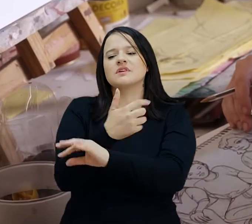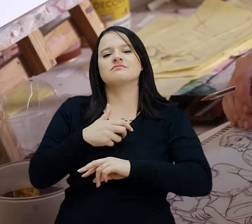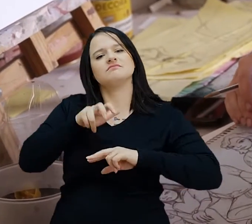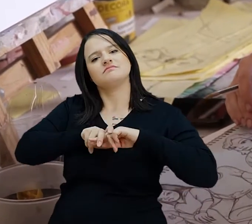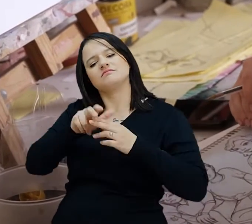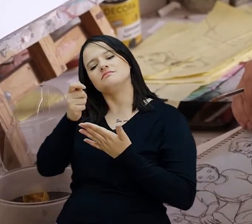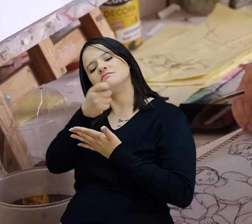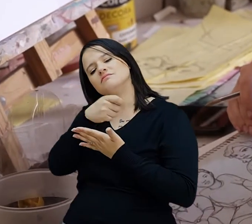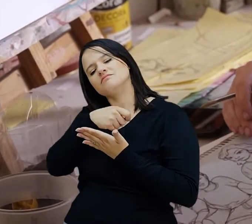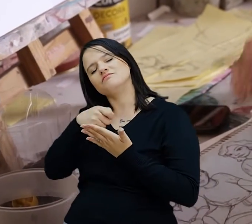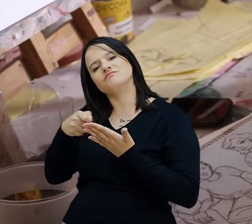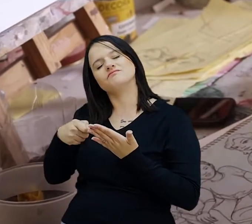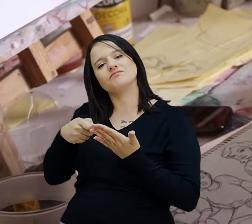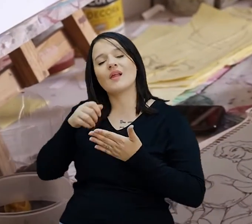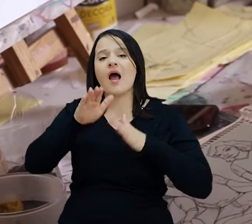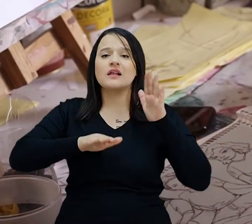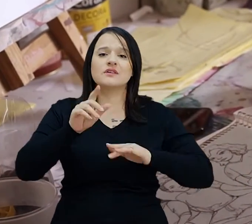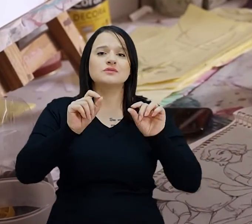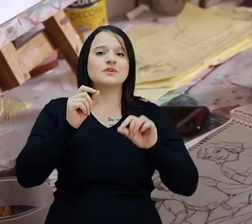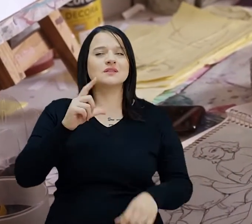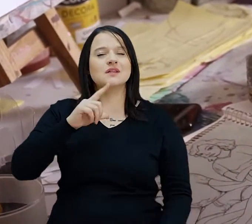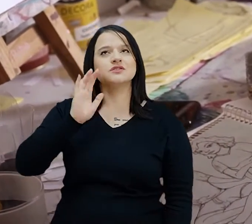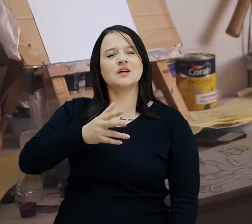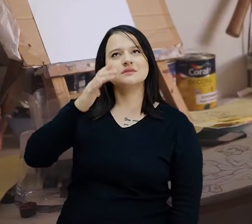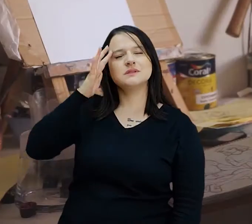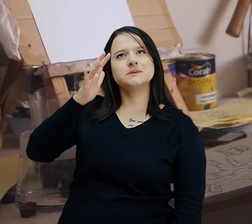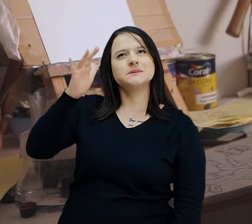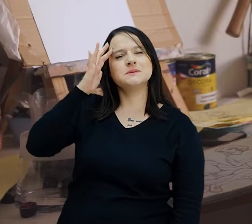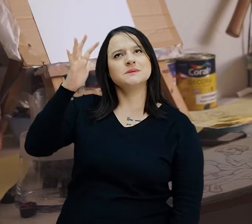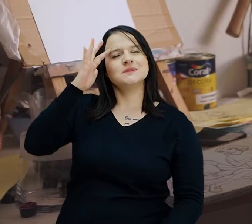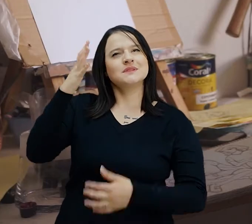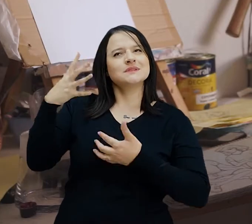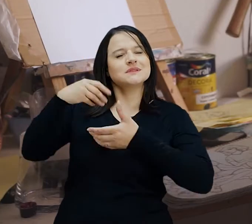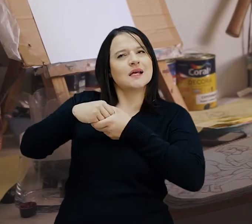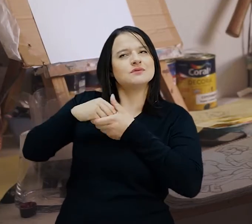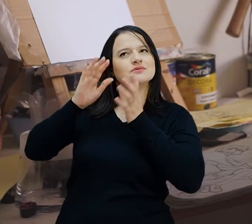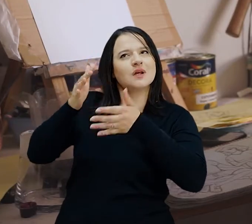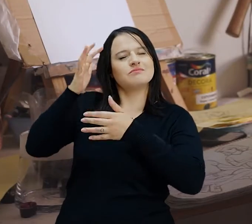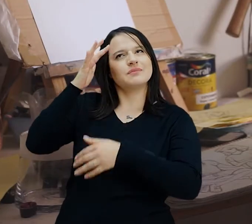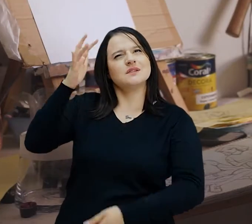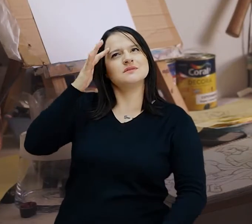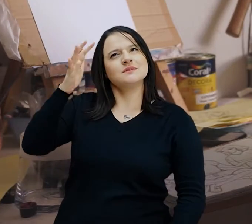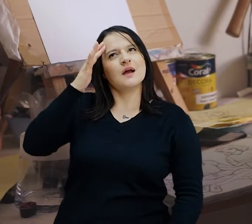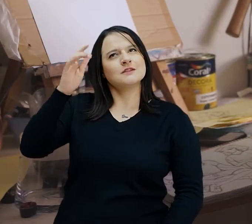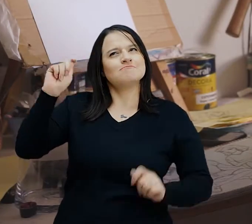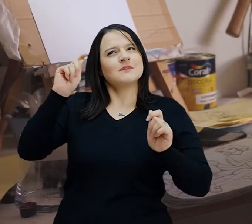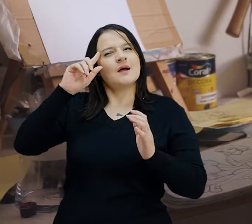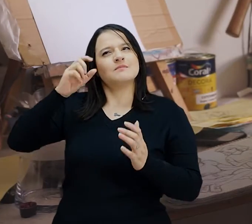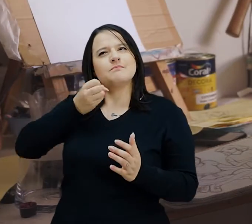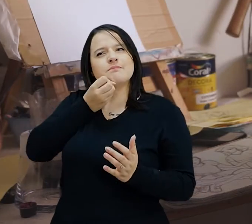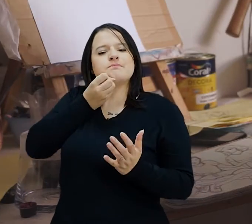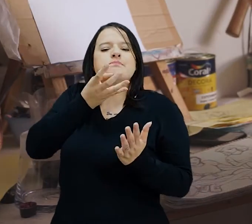são as pessoas ali e às vezes são coisas realmente que já tá dentro da